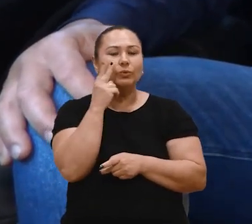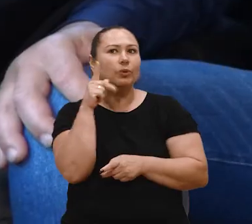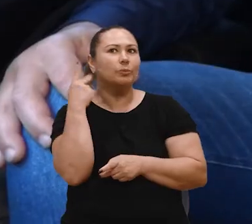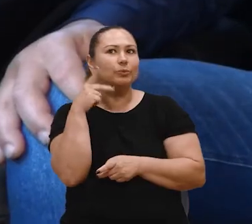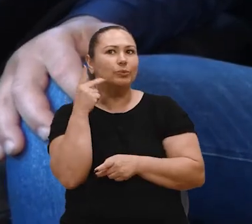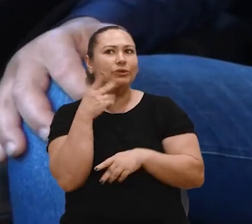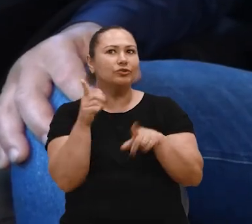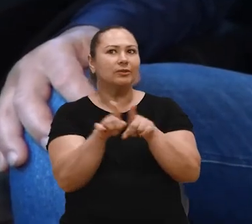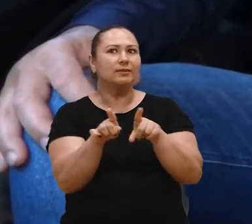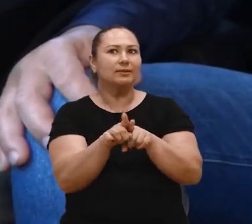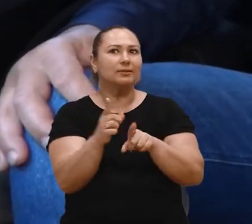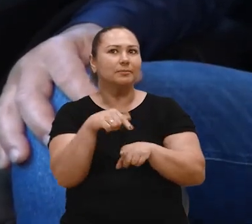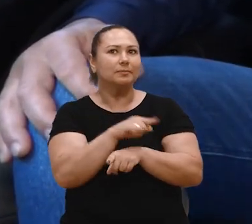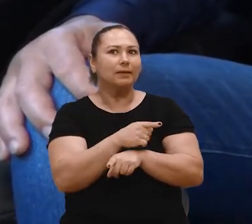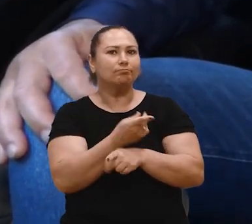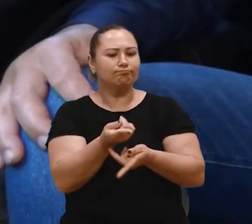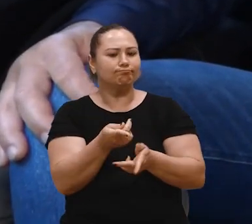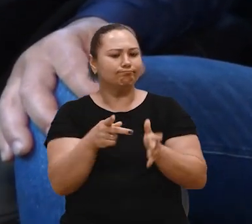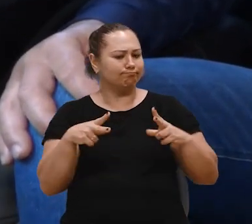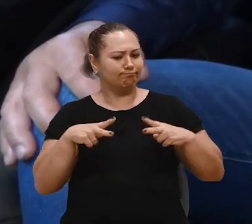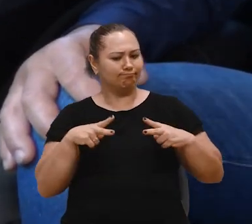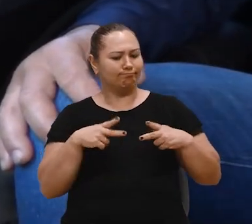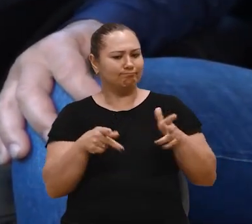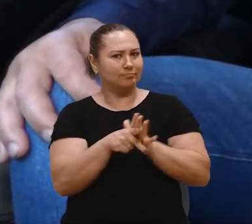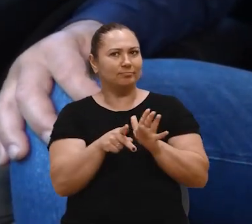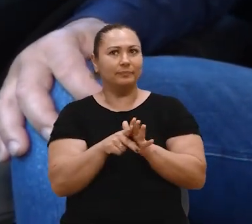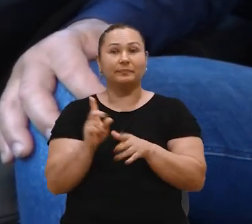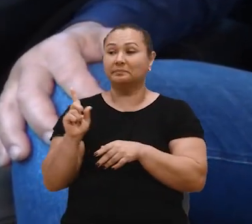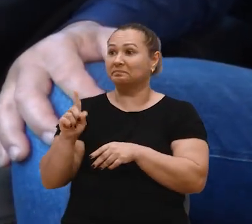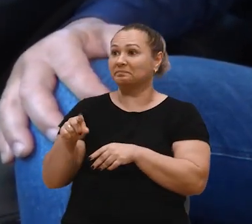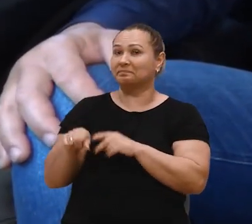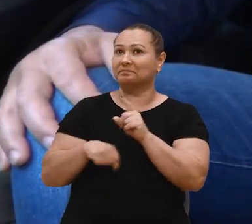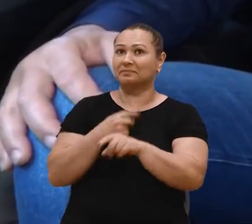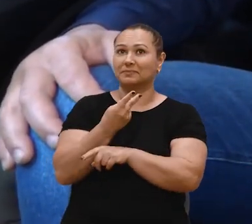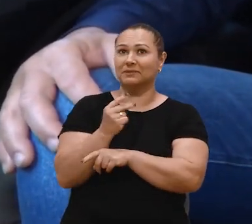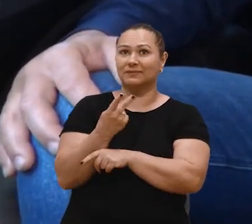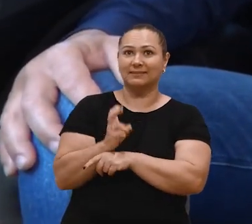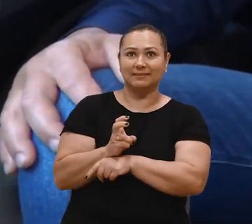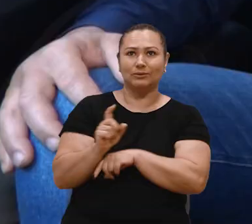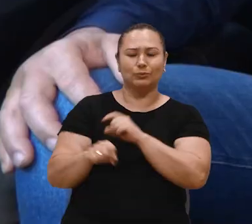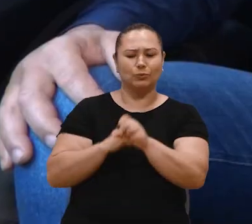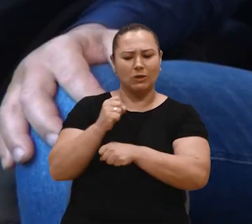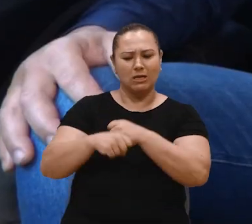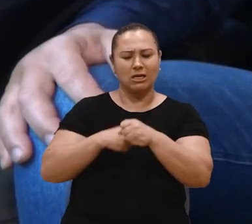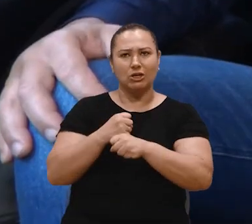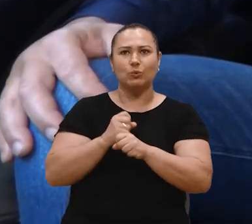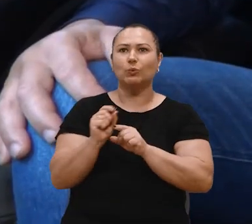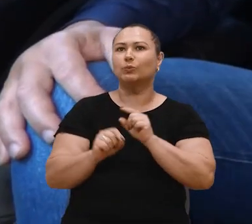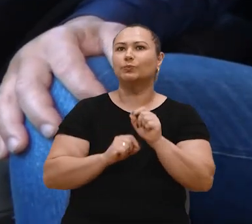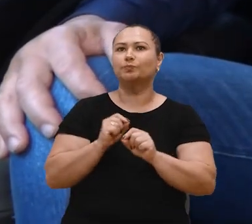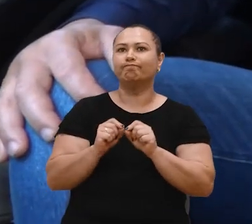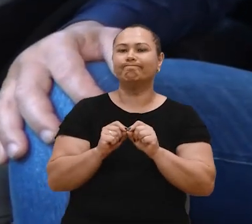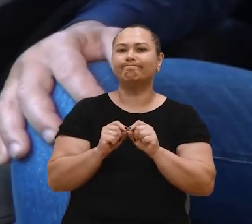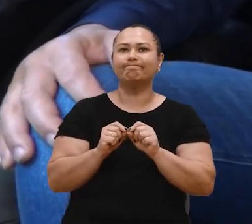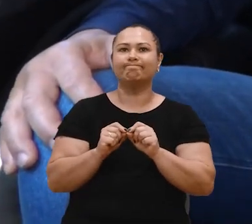na política e também no CPF? O 2025 foi um